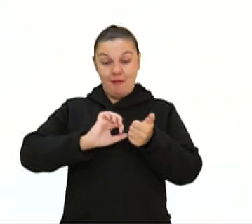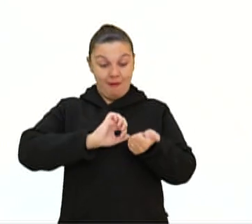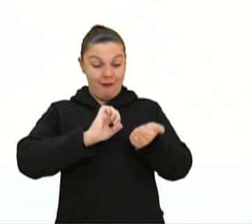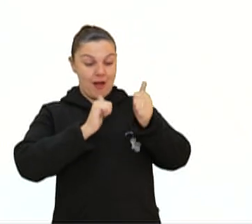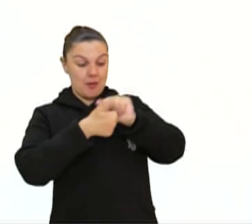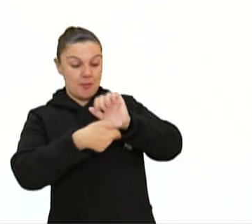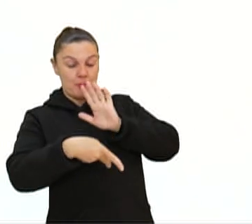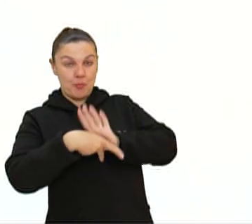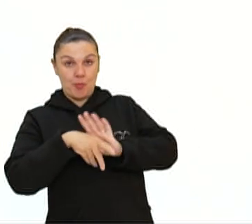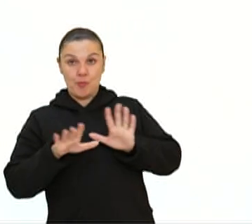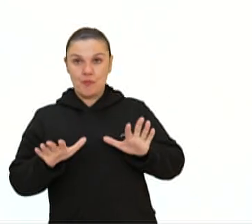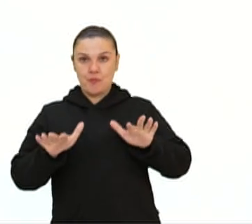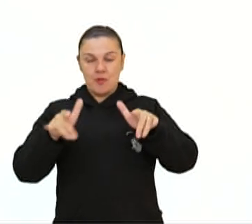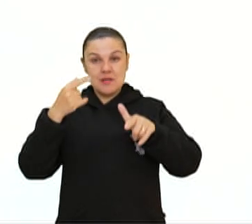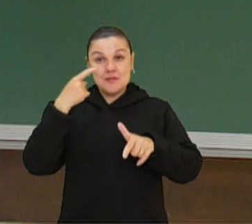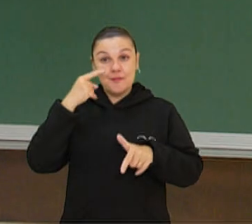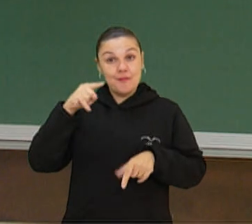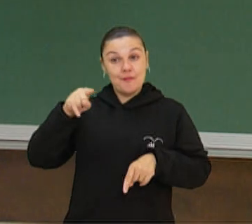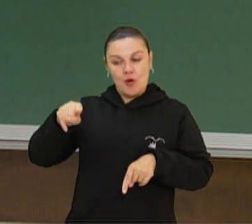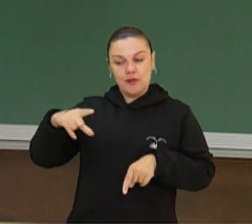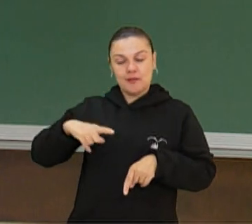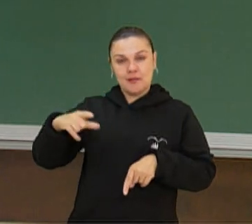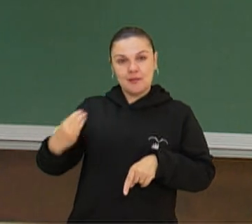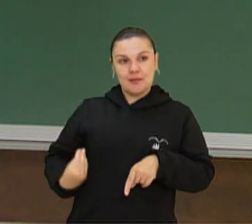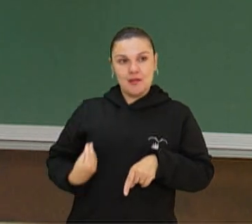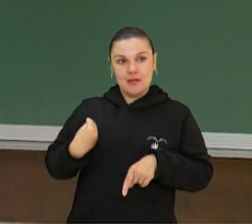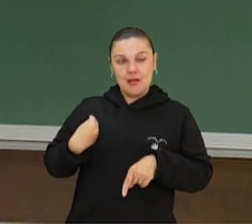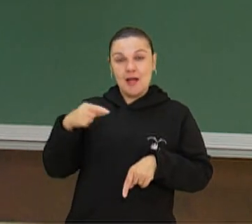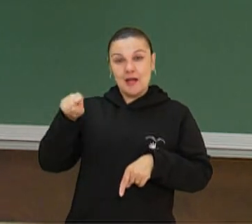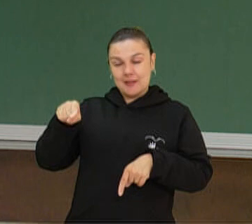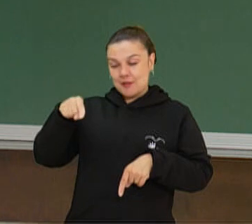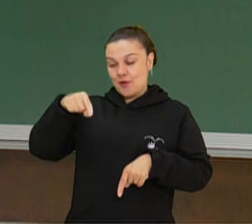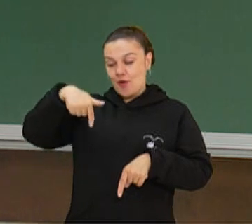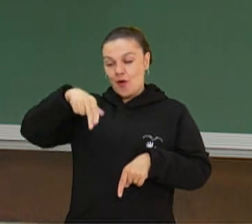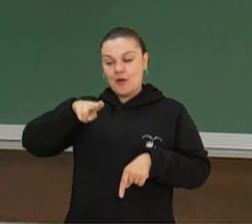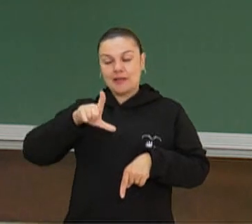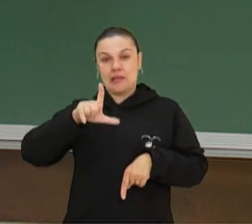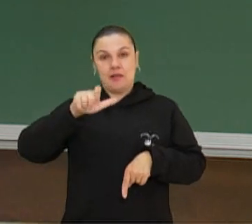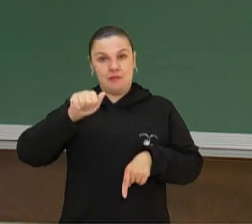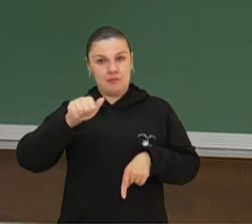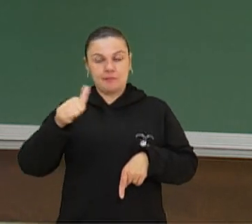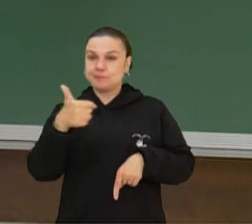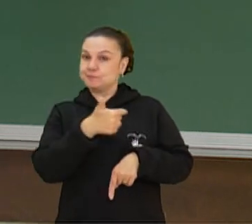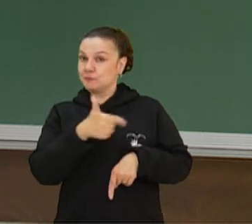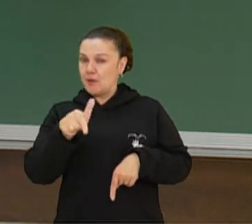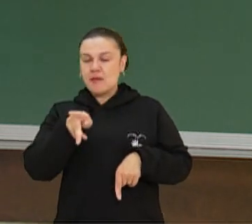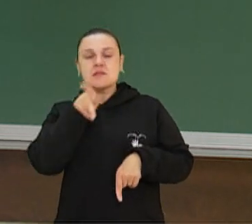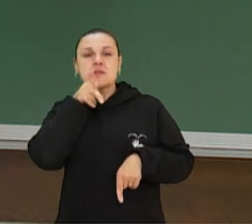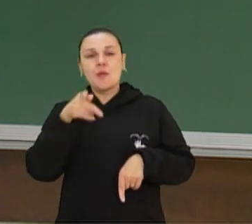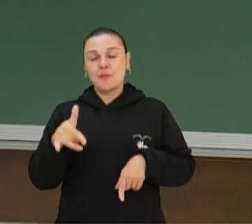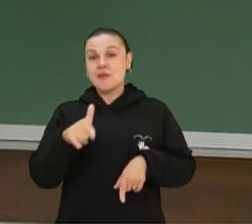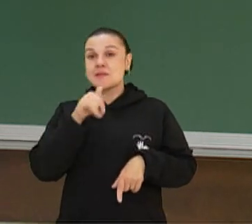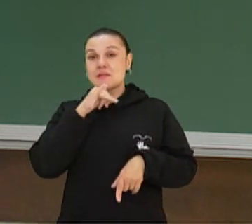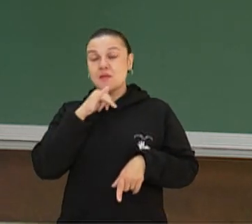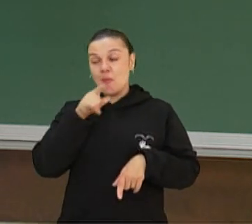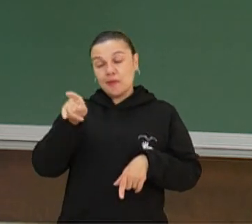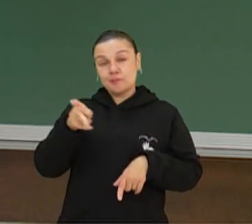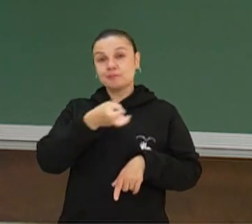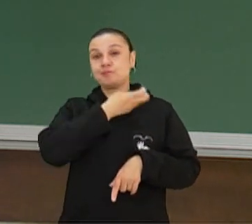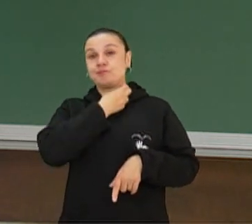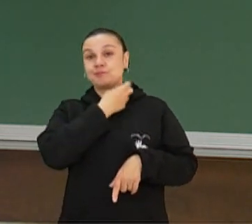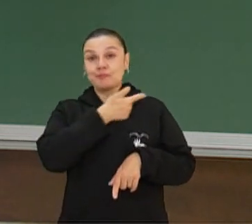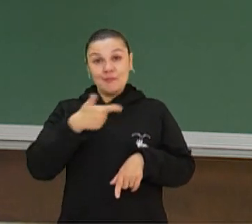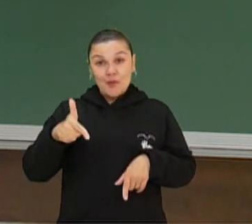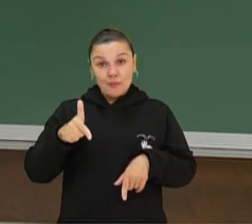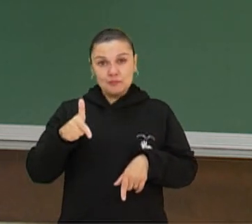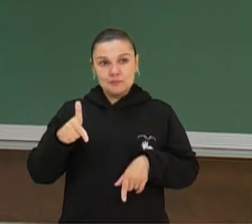aves. Notem que nas aves a gente falava sobre a presença de quilha, em mamíferos, como por exemplo morcegos, não temos a presença de quilha para